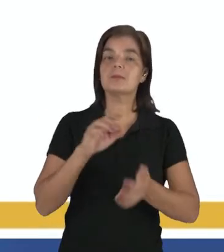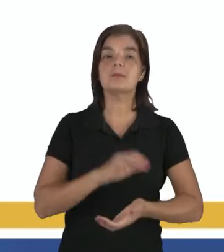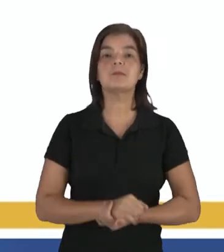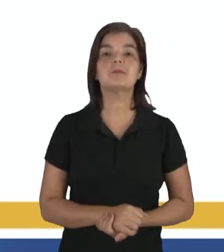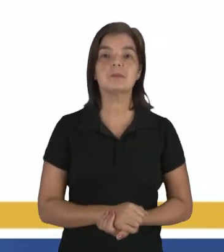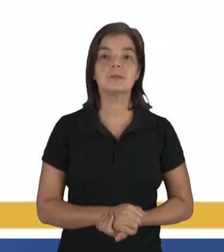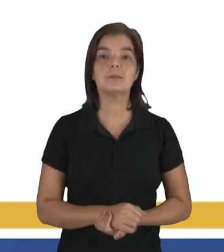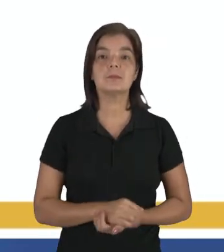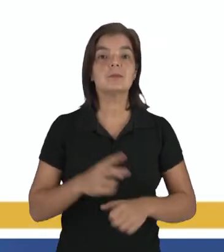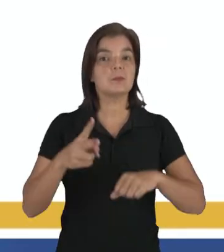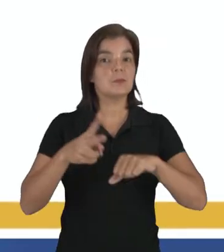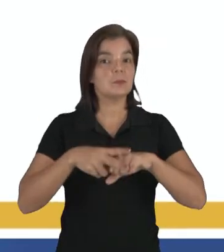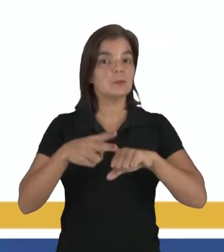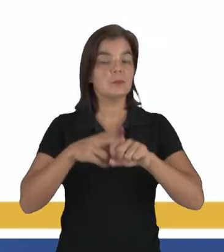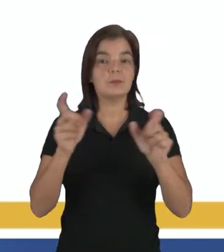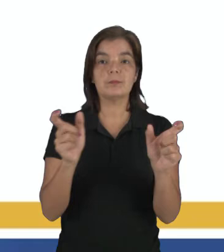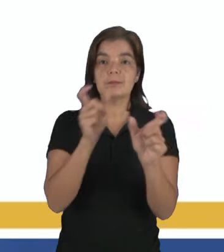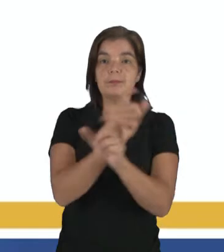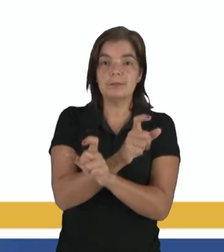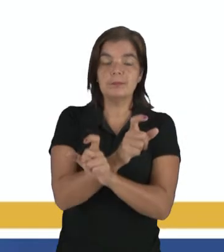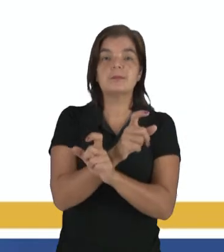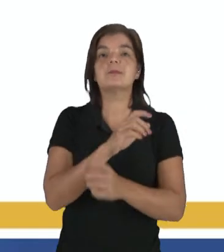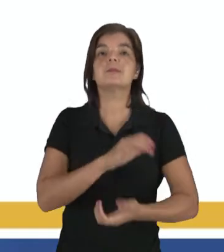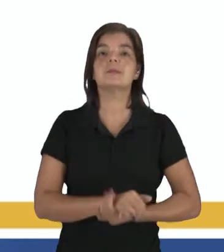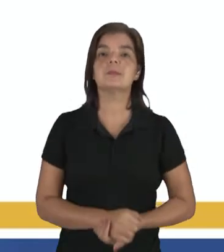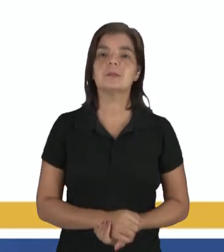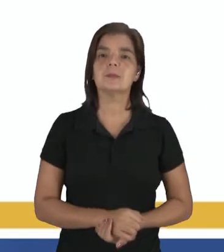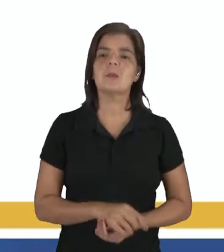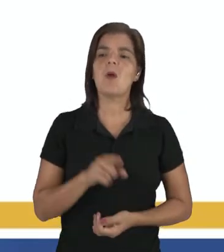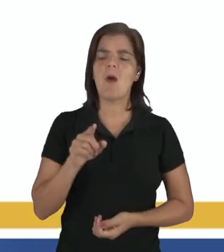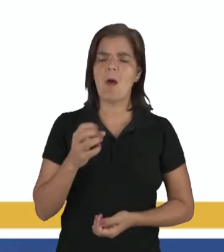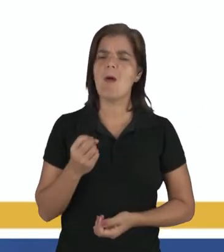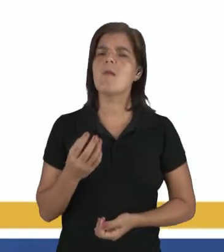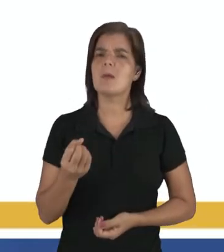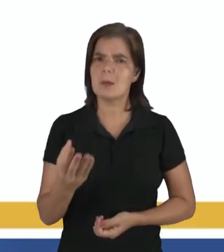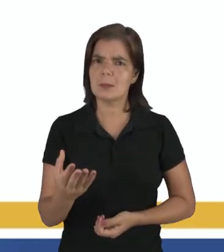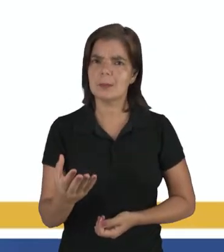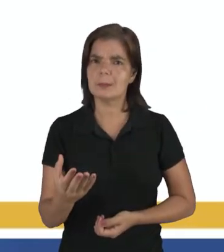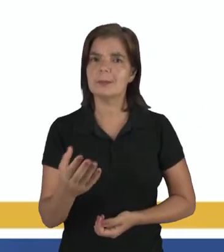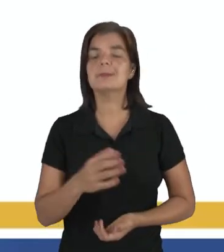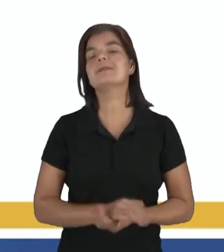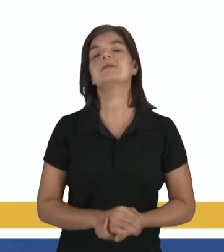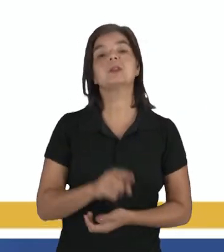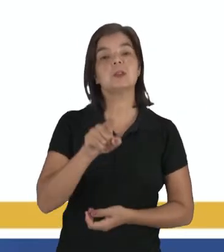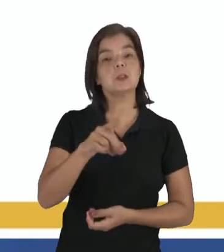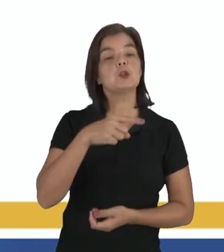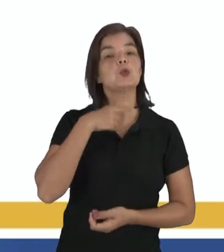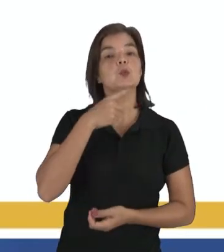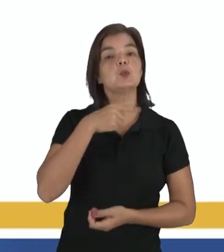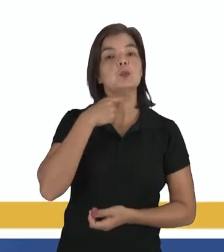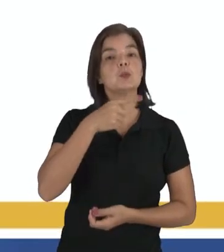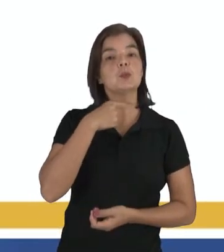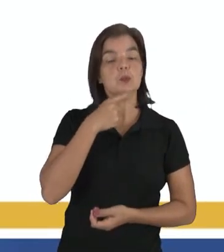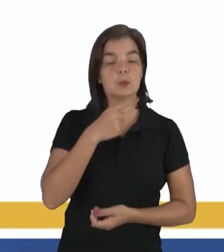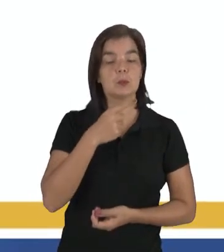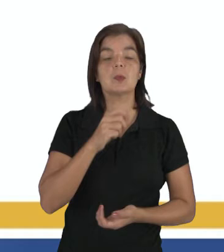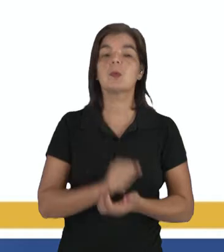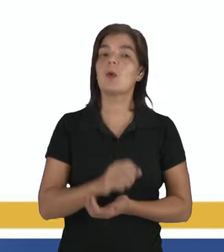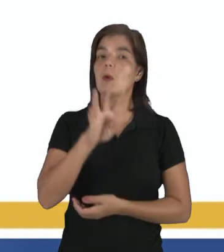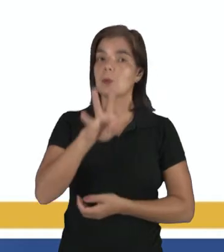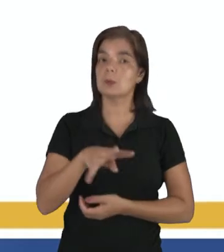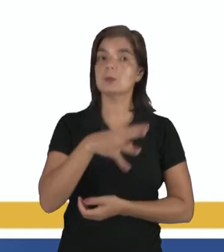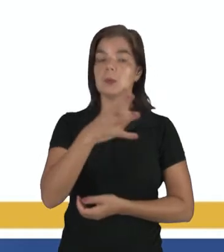eu vou colocar o verbo to be na frente. Am I going to travel? Ok? Se vocês ainda têm dúvidas quanto a